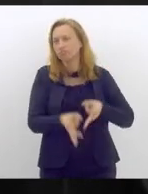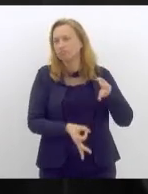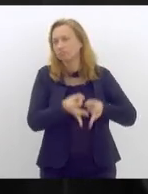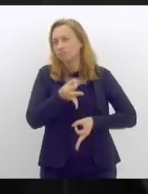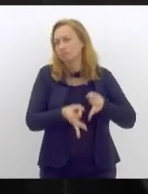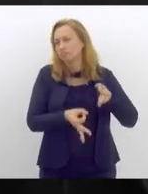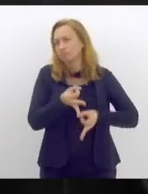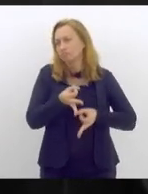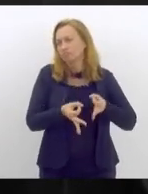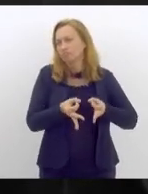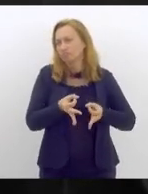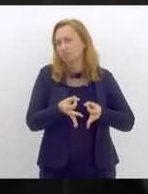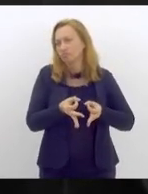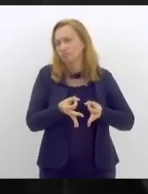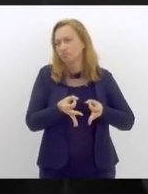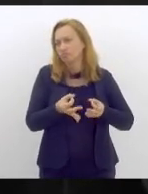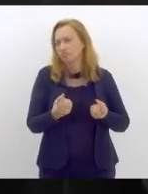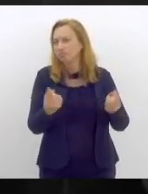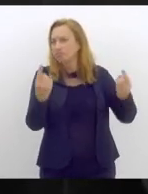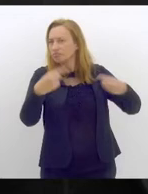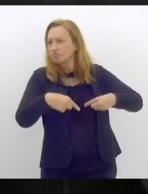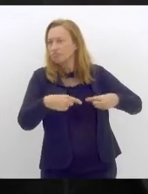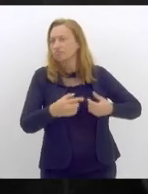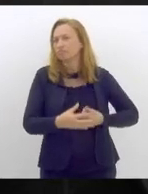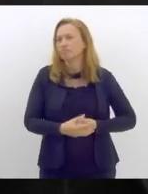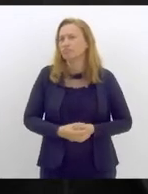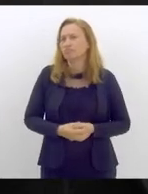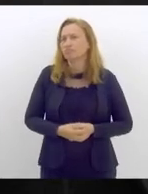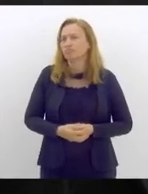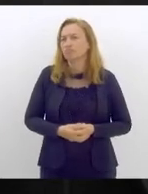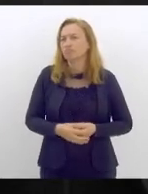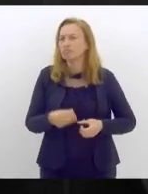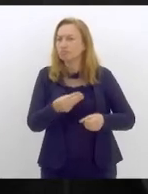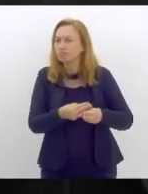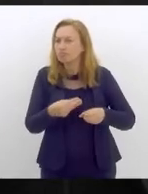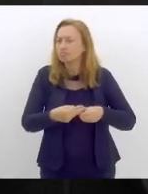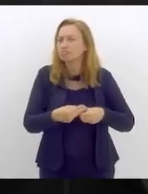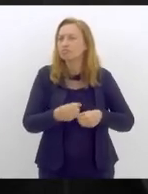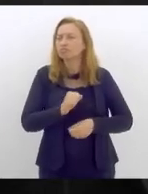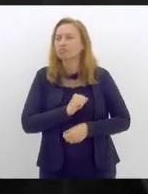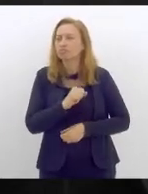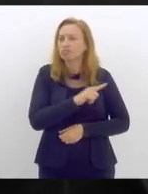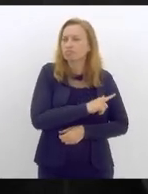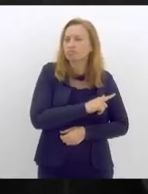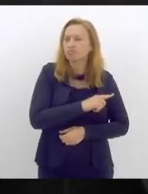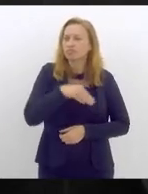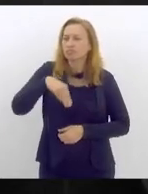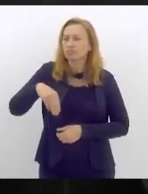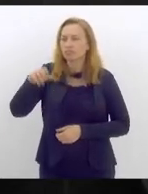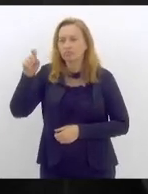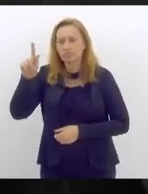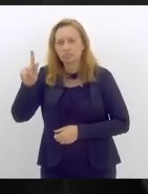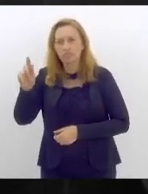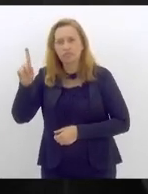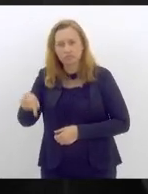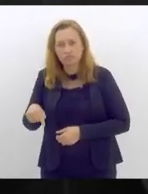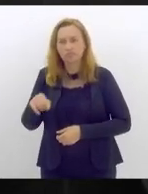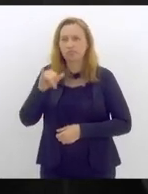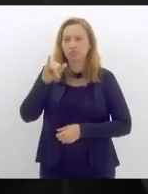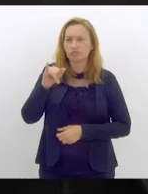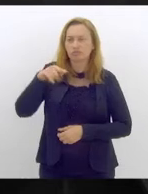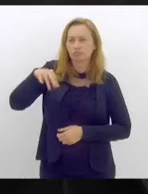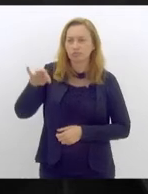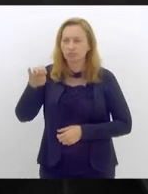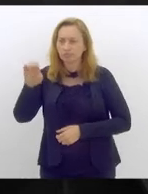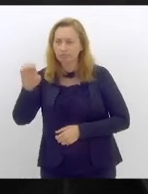que tem colocado em disputa os municípios de São Gonçalo Magé Guapimirim e